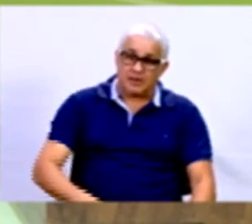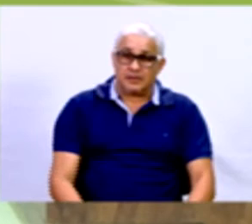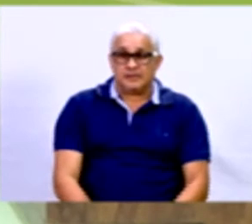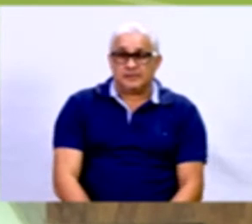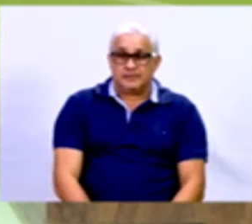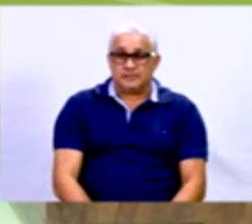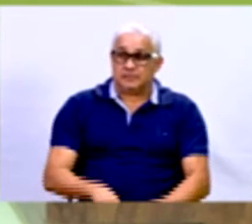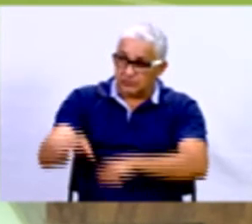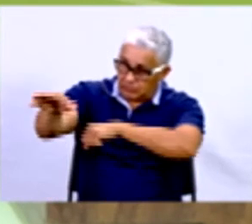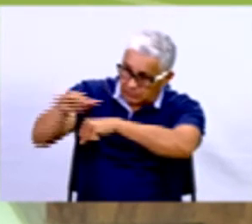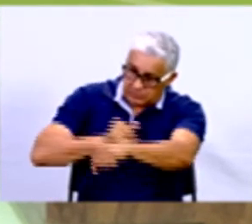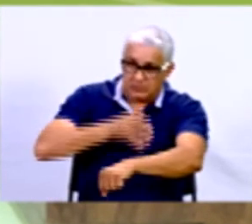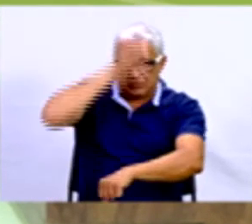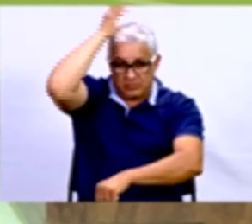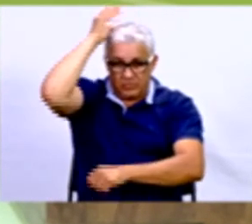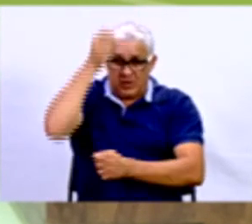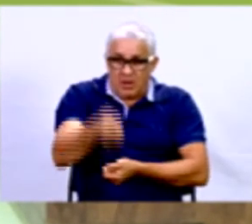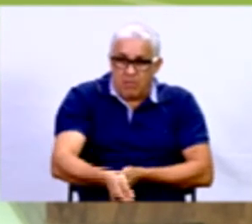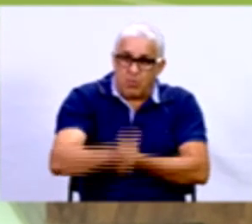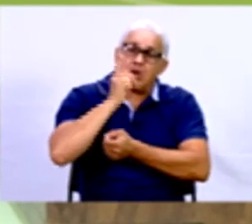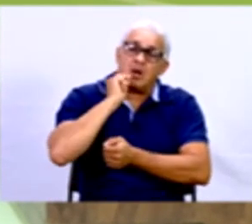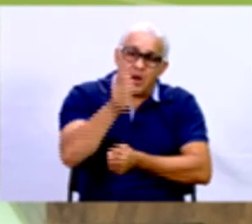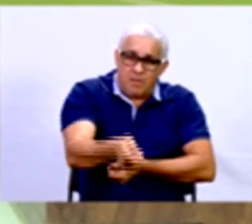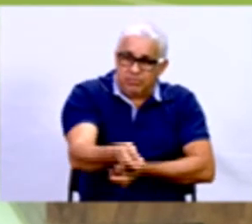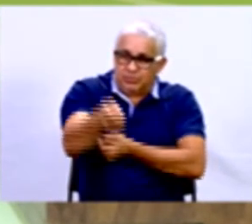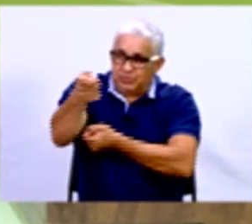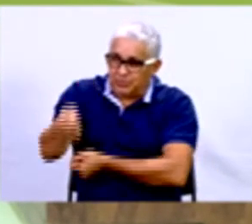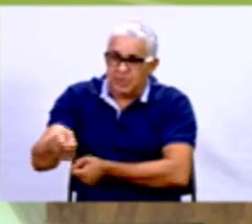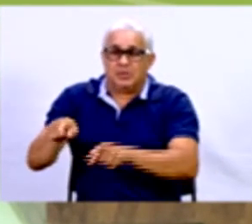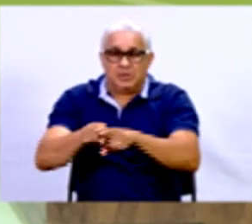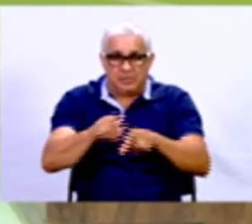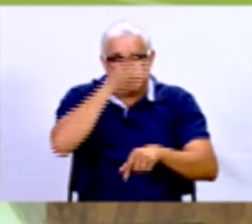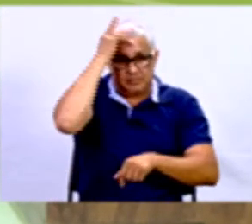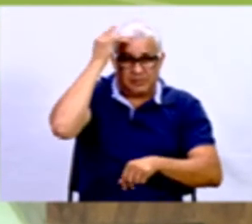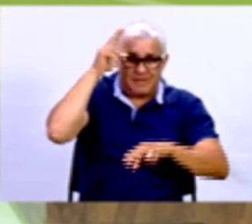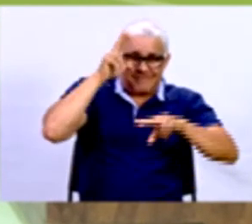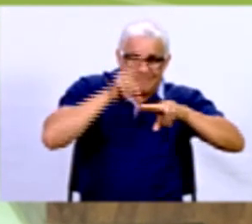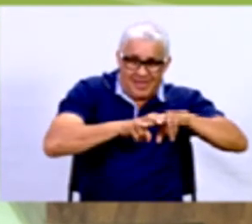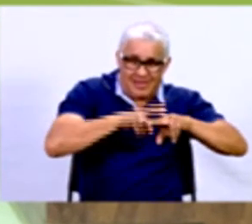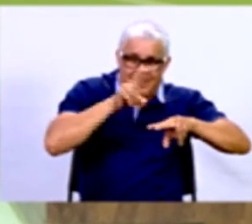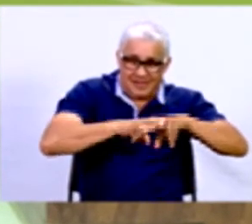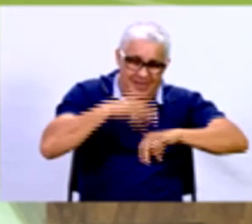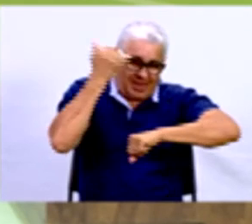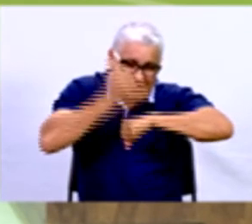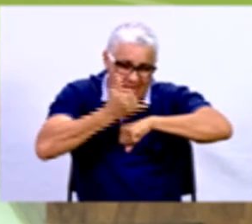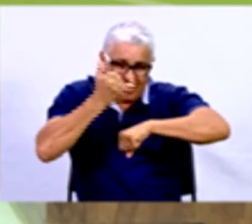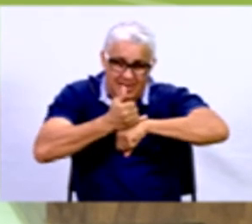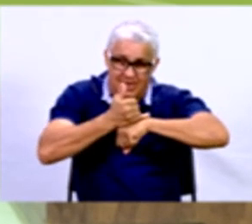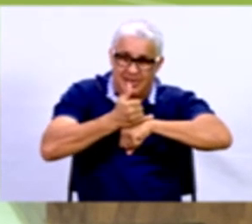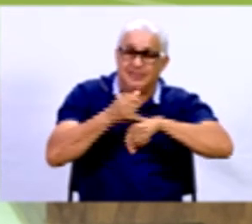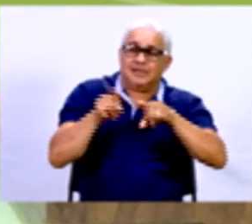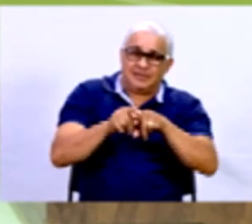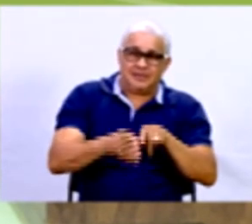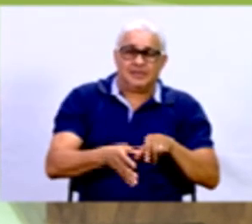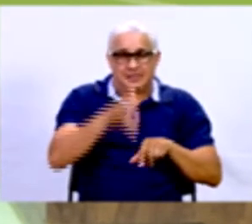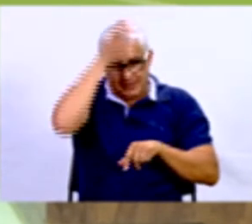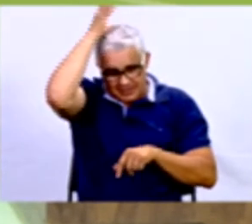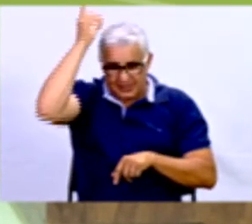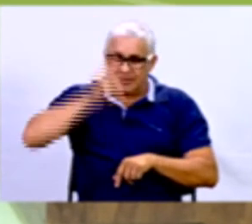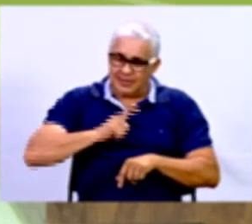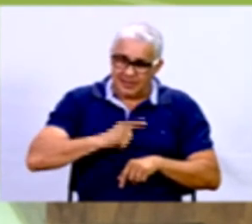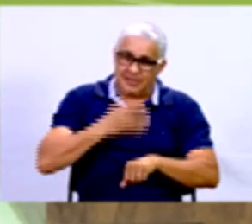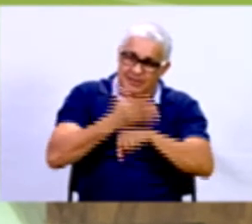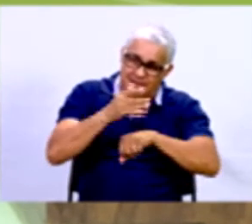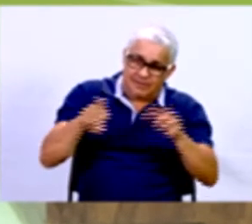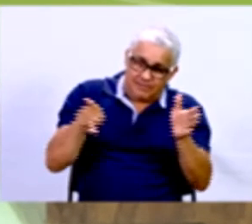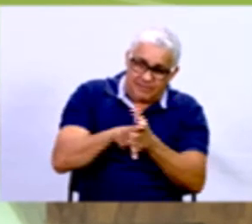são os bombeiros, que vão apagar o incêndio. Assim, se a vítima também está presa no meio de ferragens, os bombeiros também têm o equipamento, treinamento